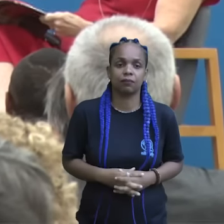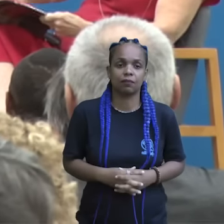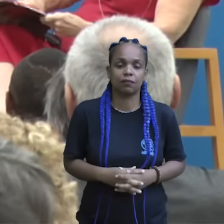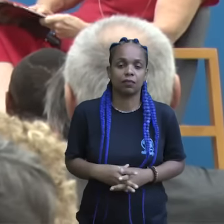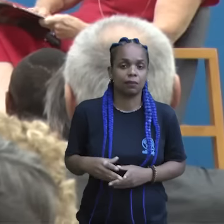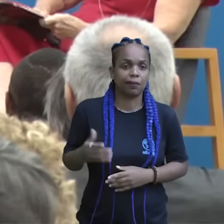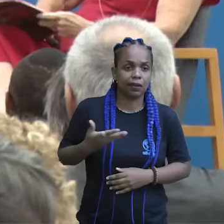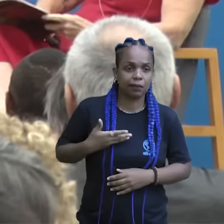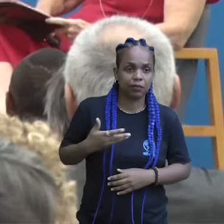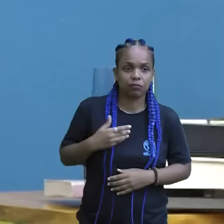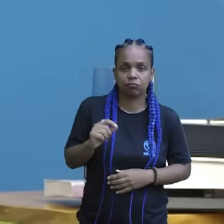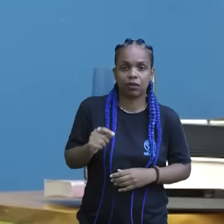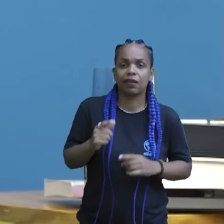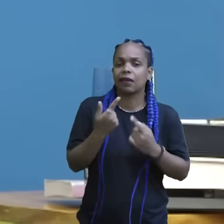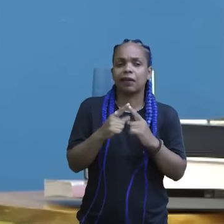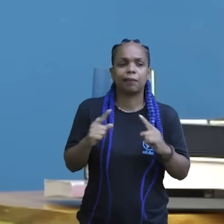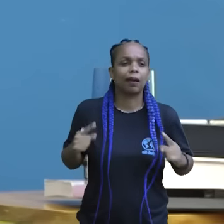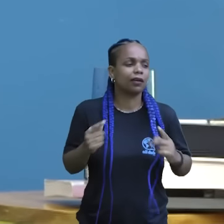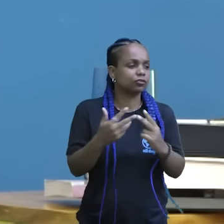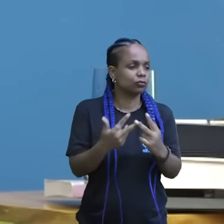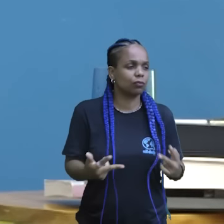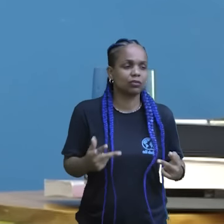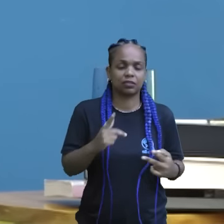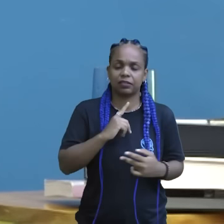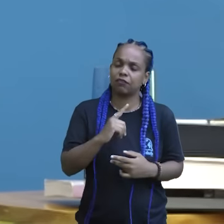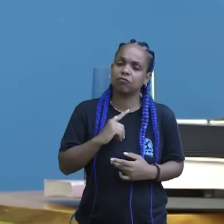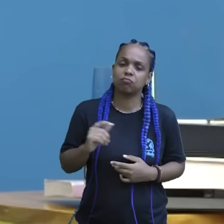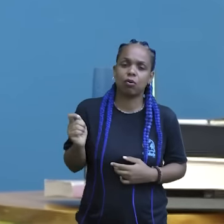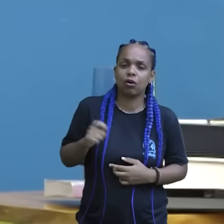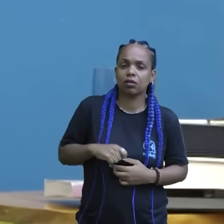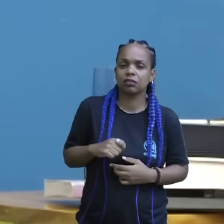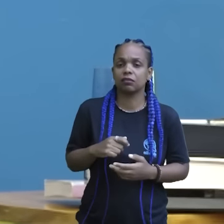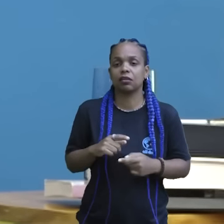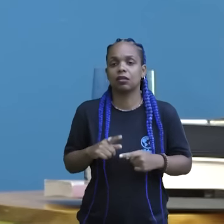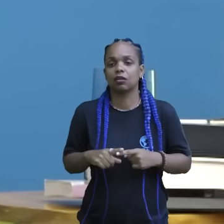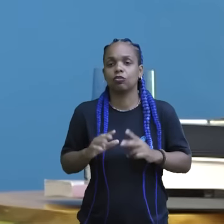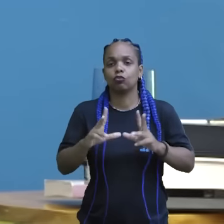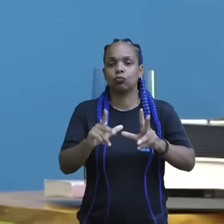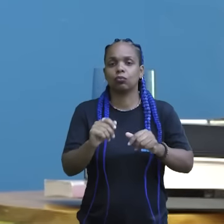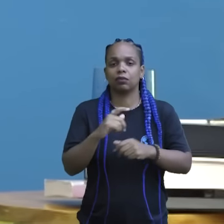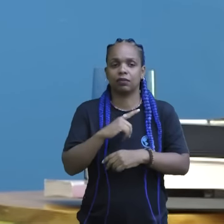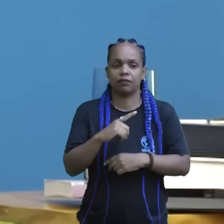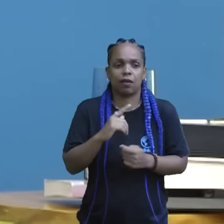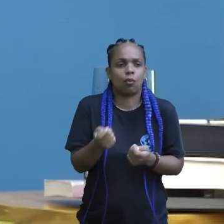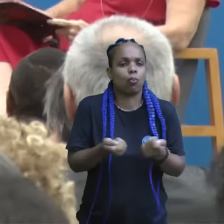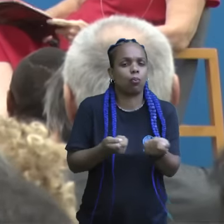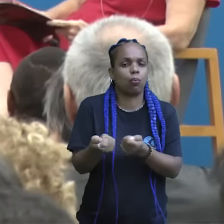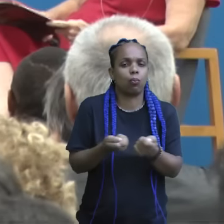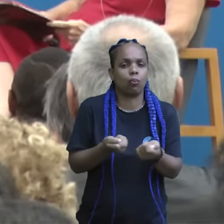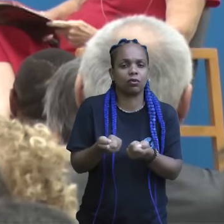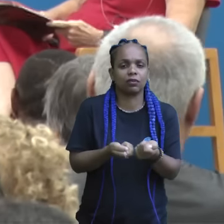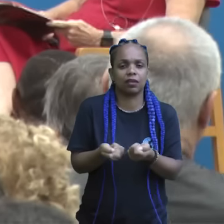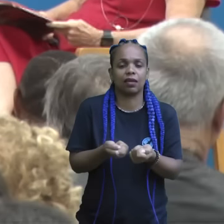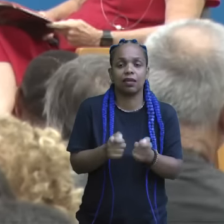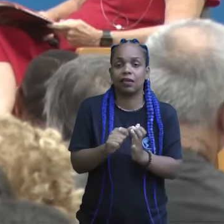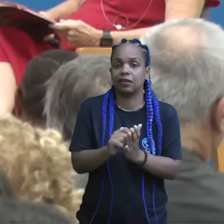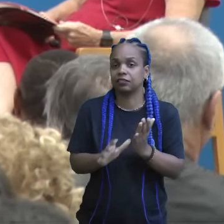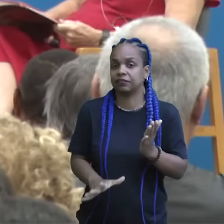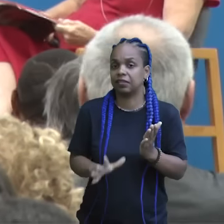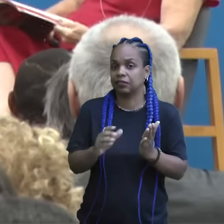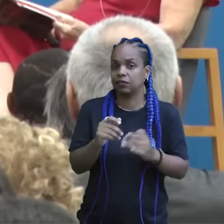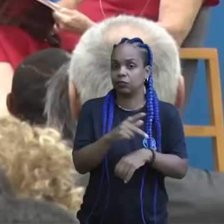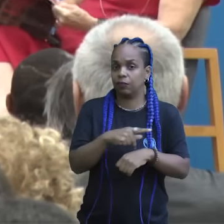de regular a marcha e a atividade da nação. Eu nasci para o funcionalismo público.